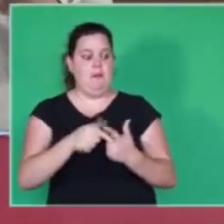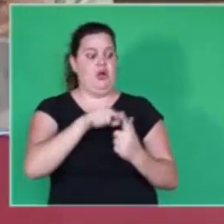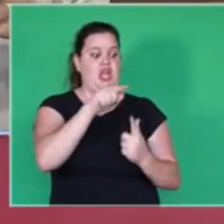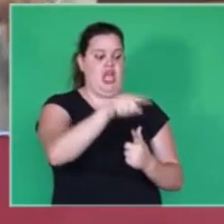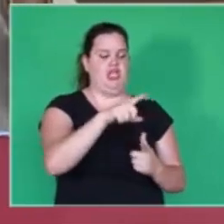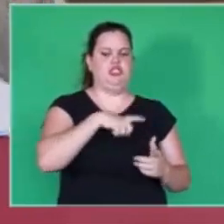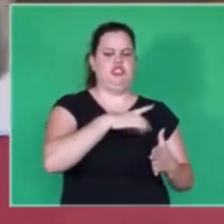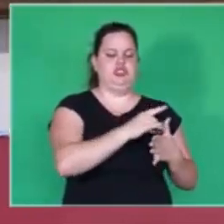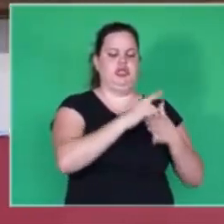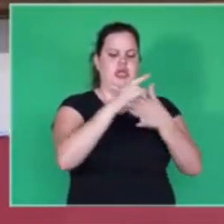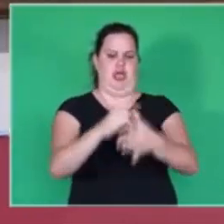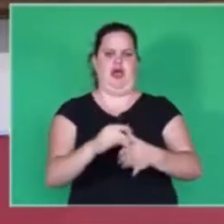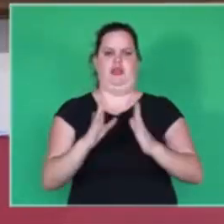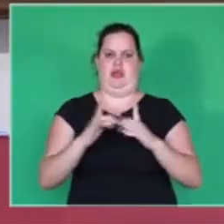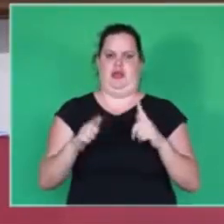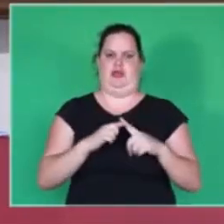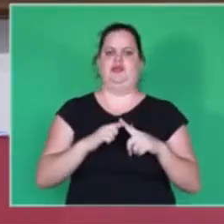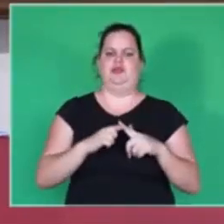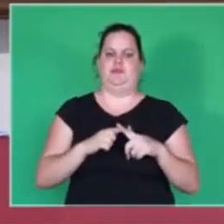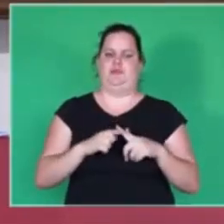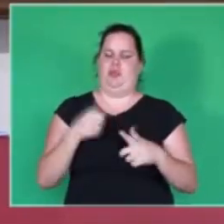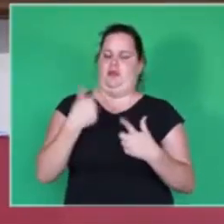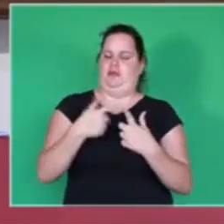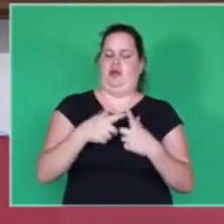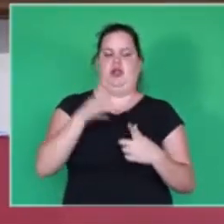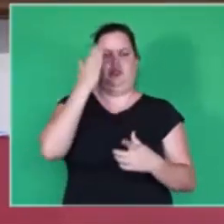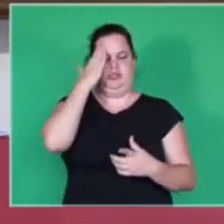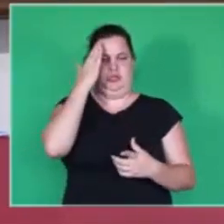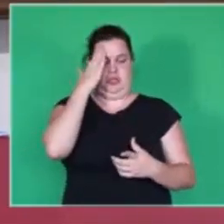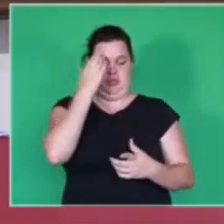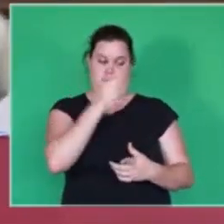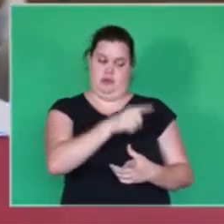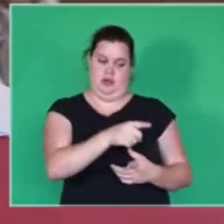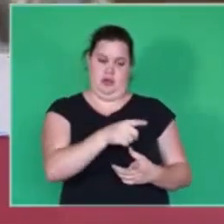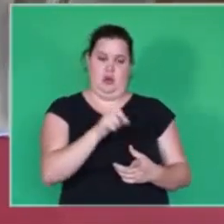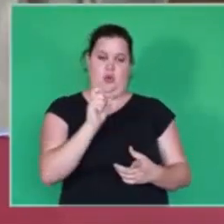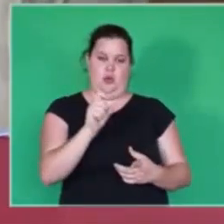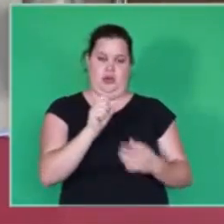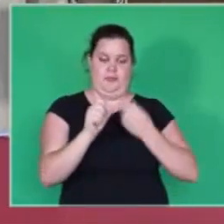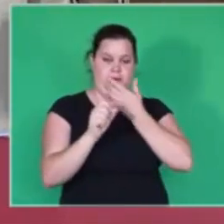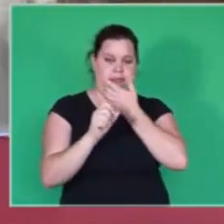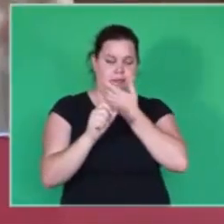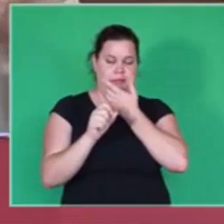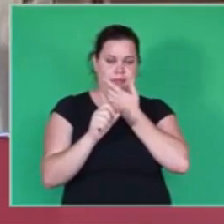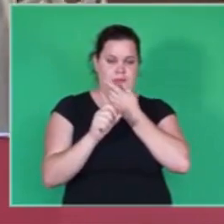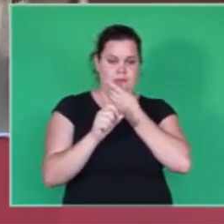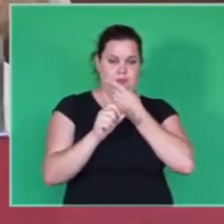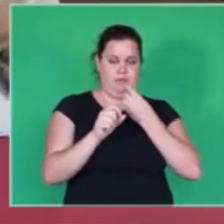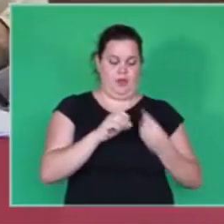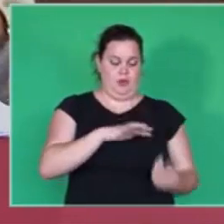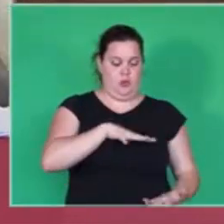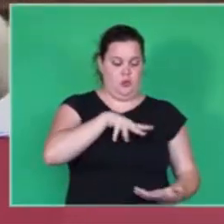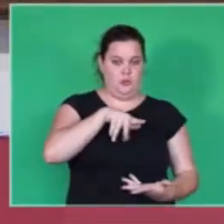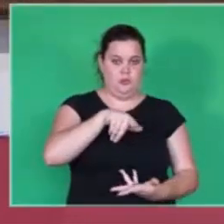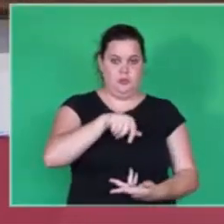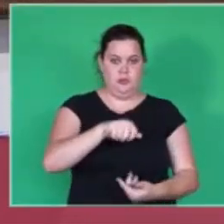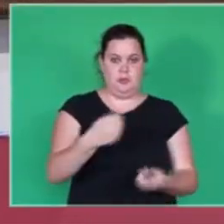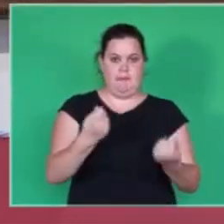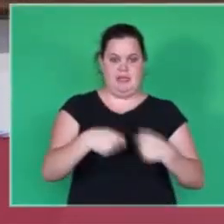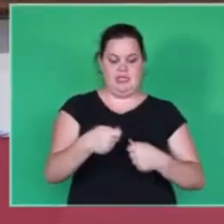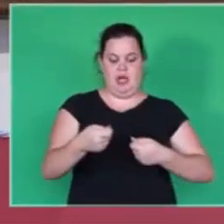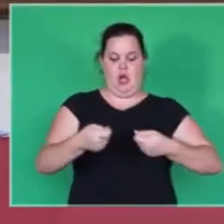igreja devia tomar. Primeiro, eles entendiam, os patristas, de que o mundo tinha que ser governado